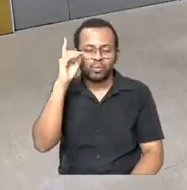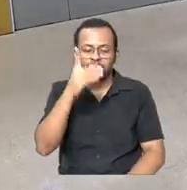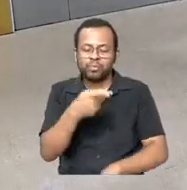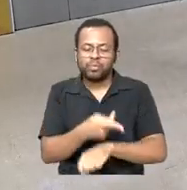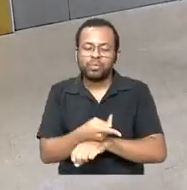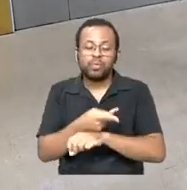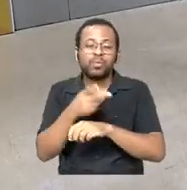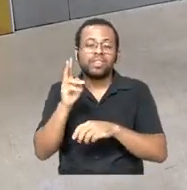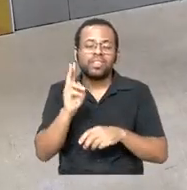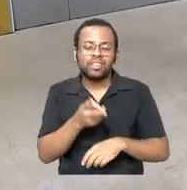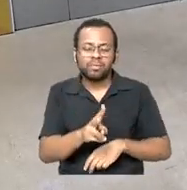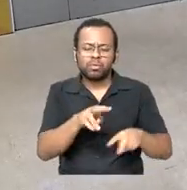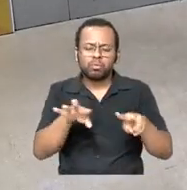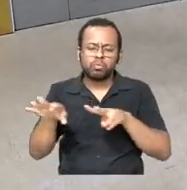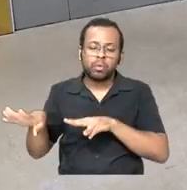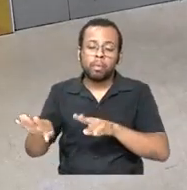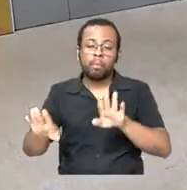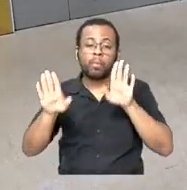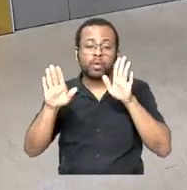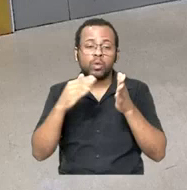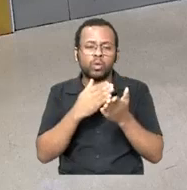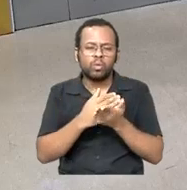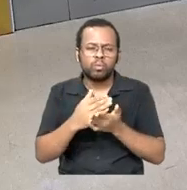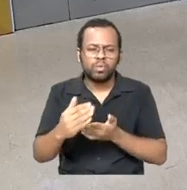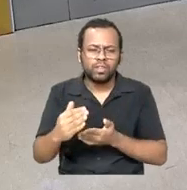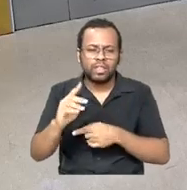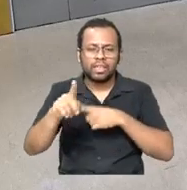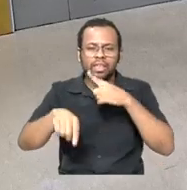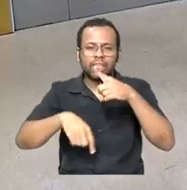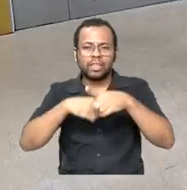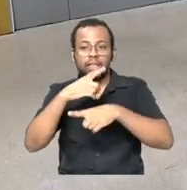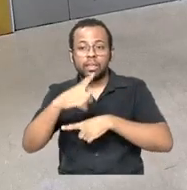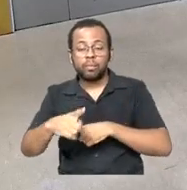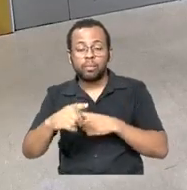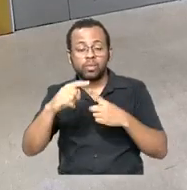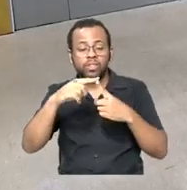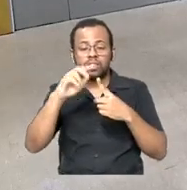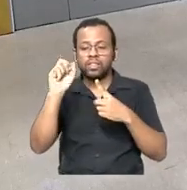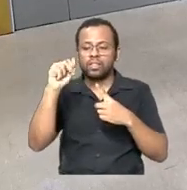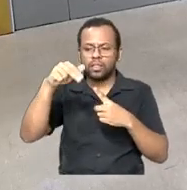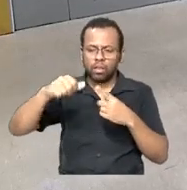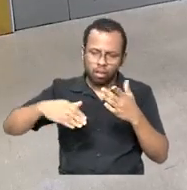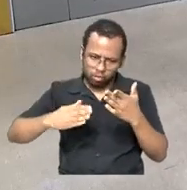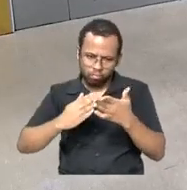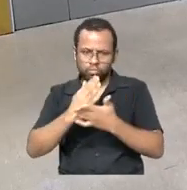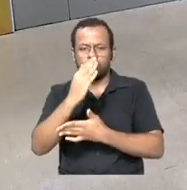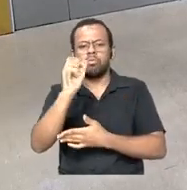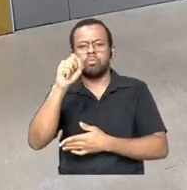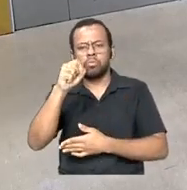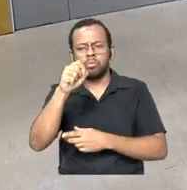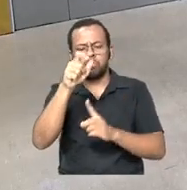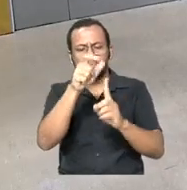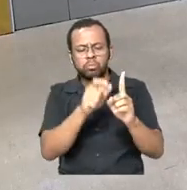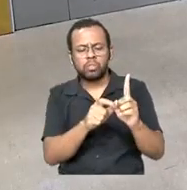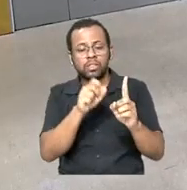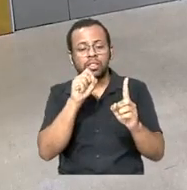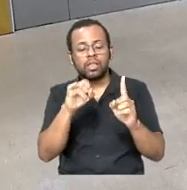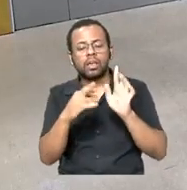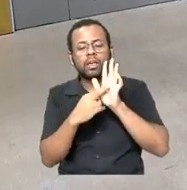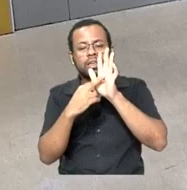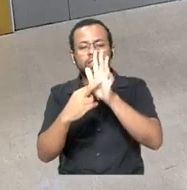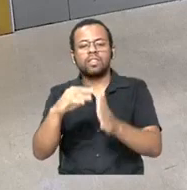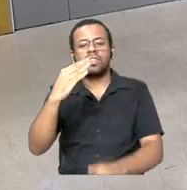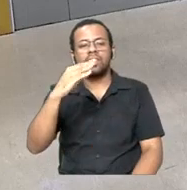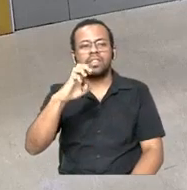toda semana mas que só começam a sair após autorização da Ana Carolina de Jesus auditora e representante